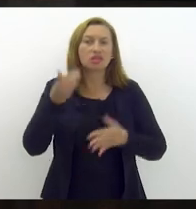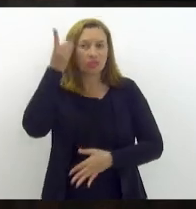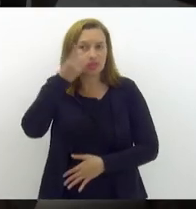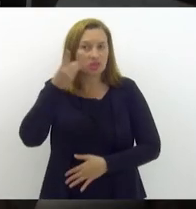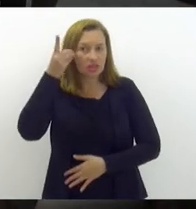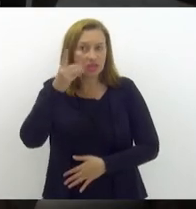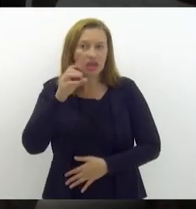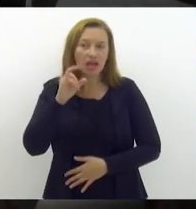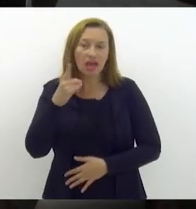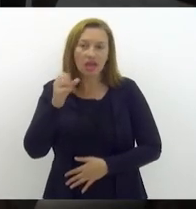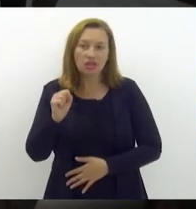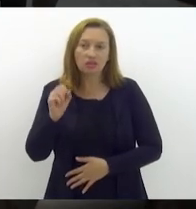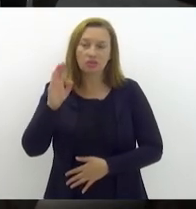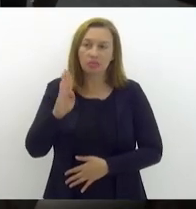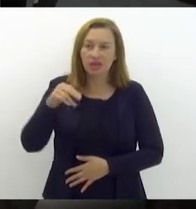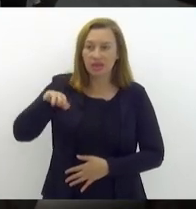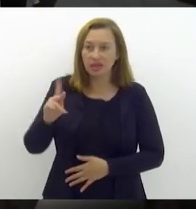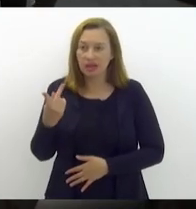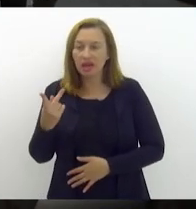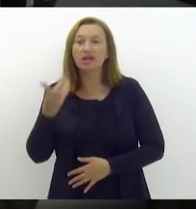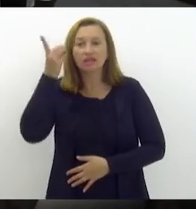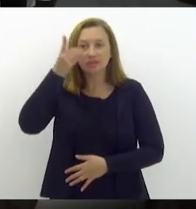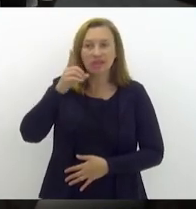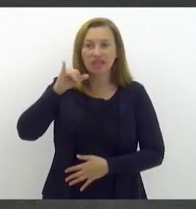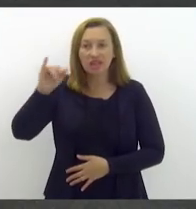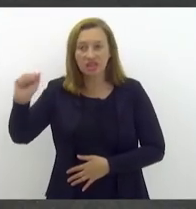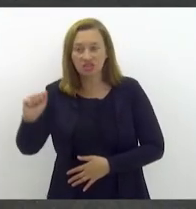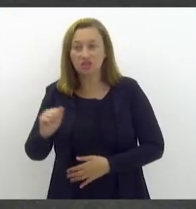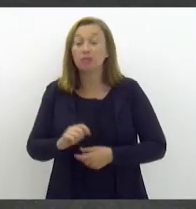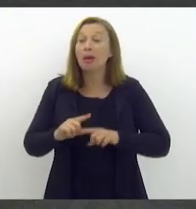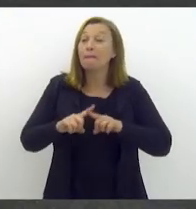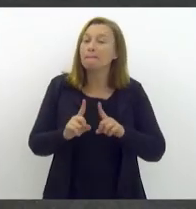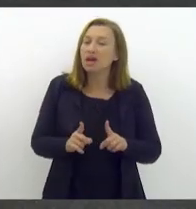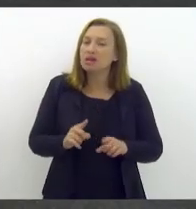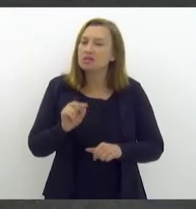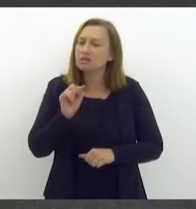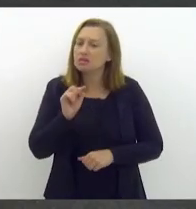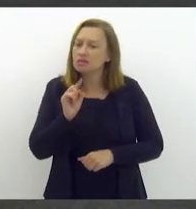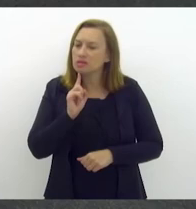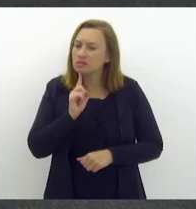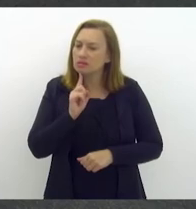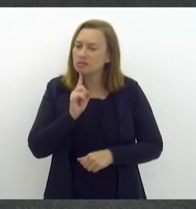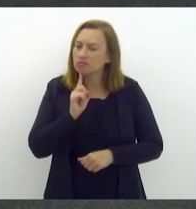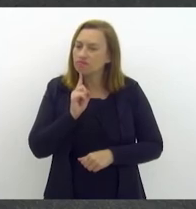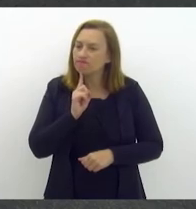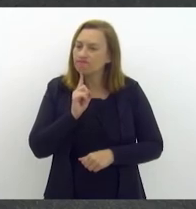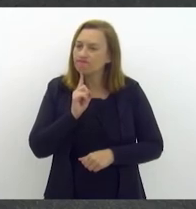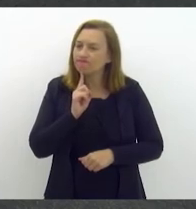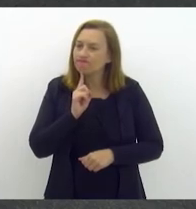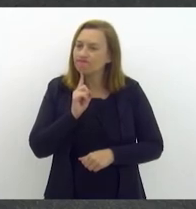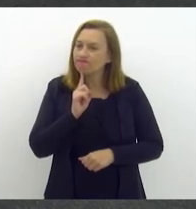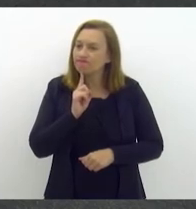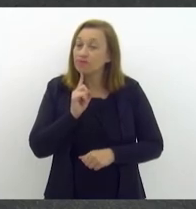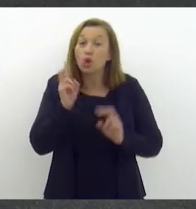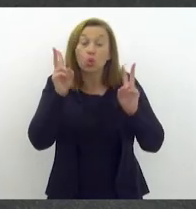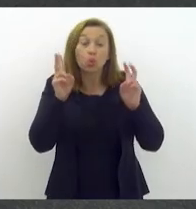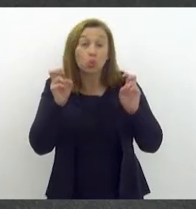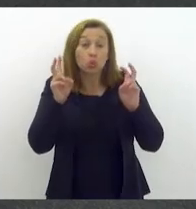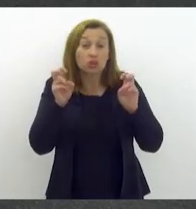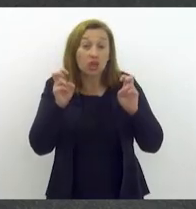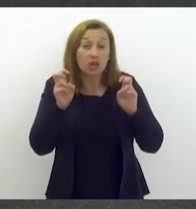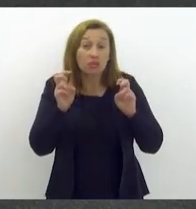deputado Carlinhos BNH e da deputada Índia Armelau. Mas, efetivamente, o teor do